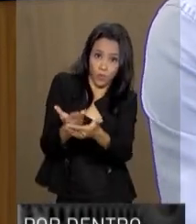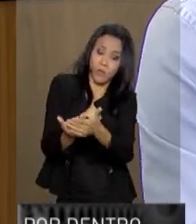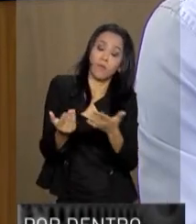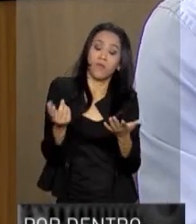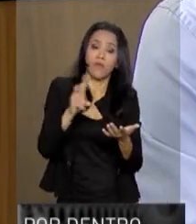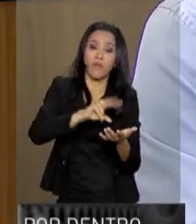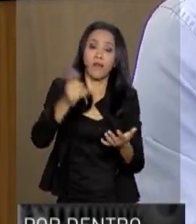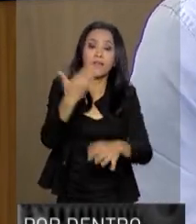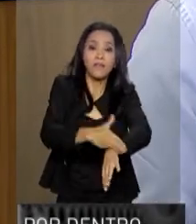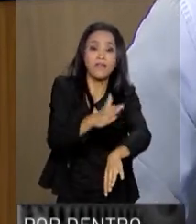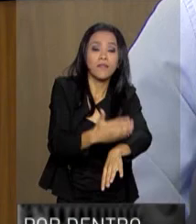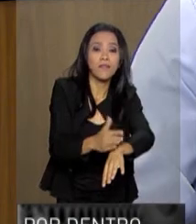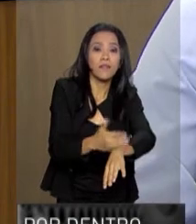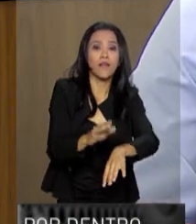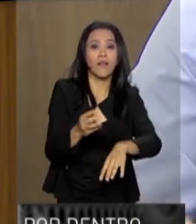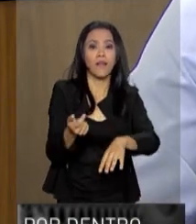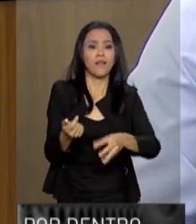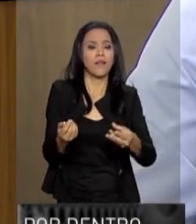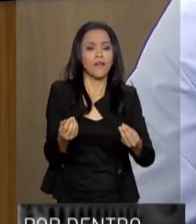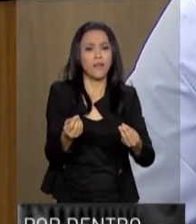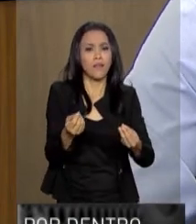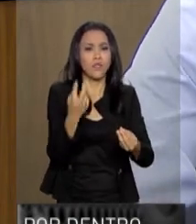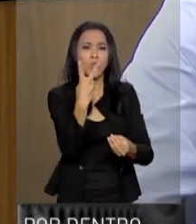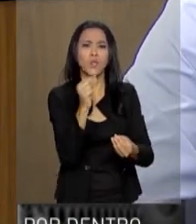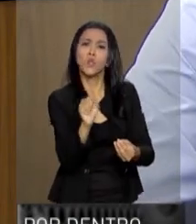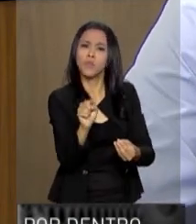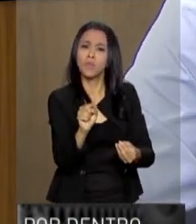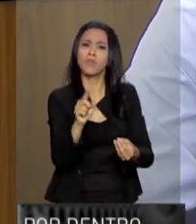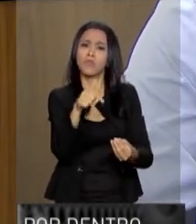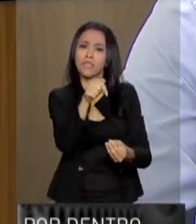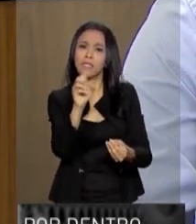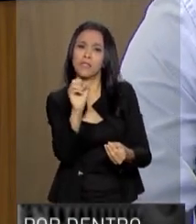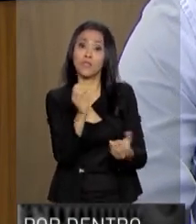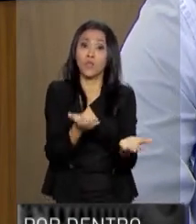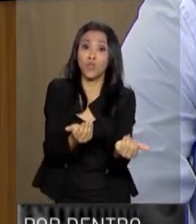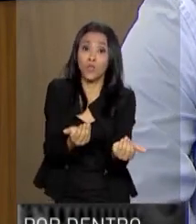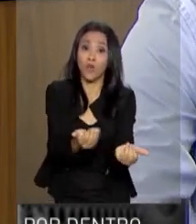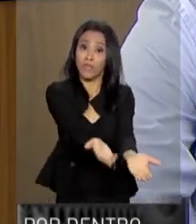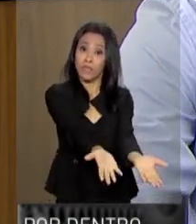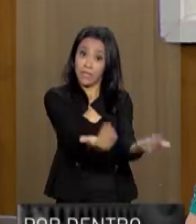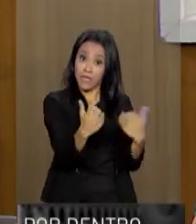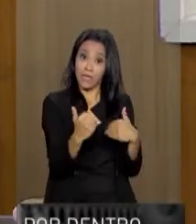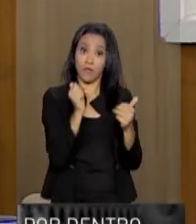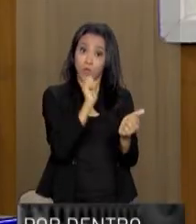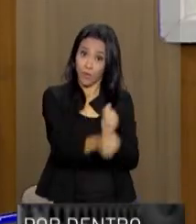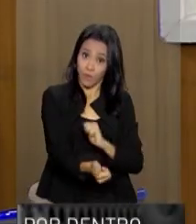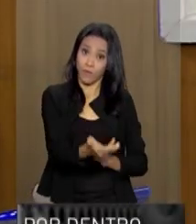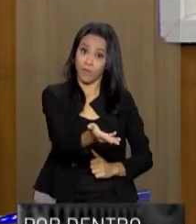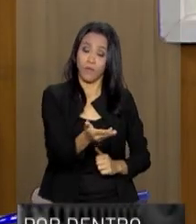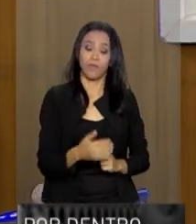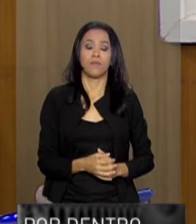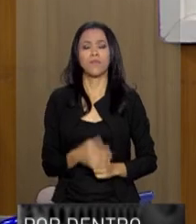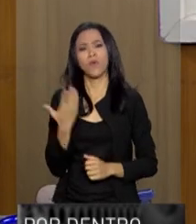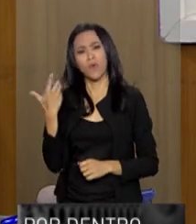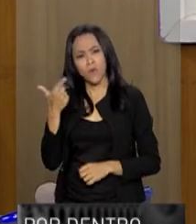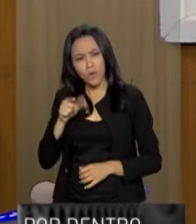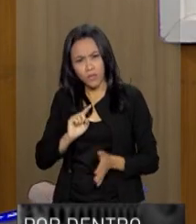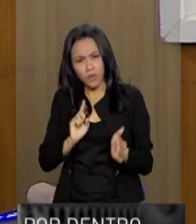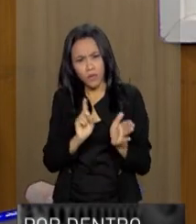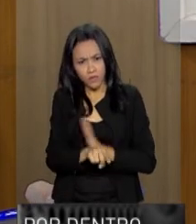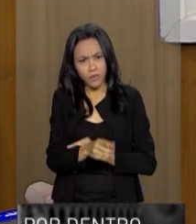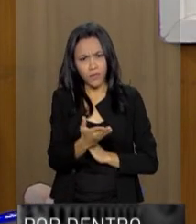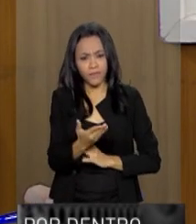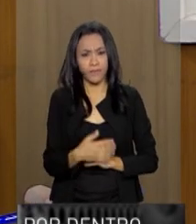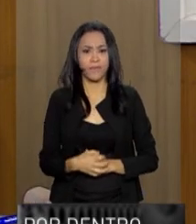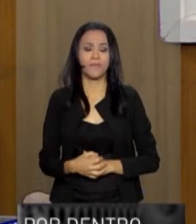trazer pra este programa dois mil e setecentos jovens das periferias do rio de janeiro denise mello mais alguma pergunta para o secretário